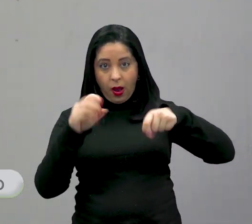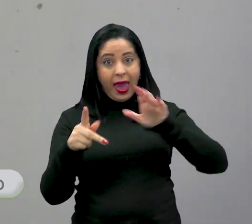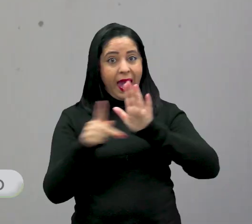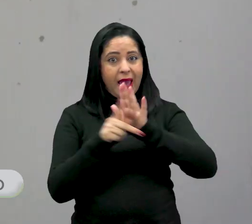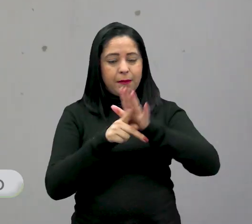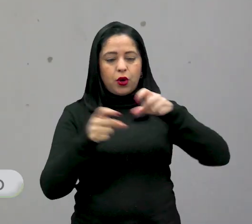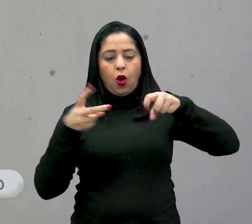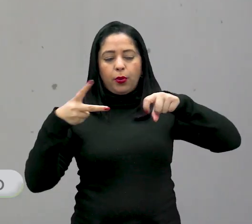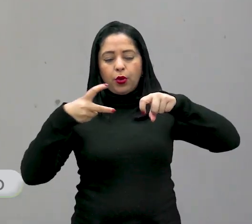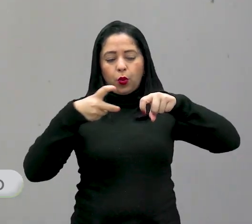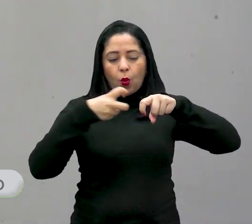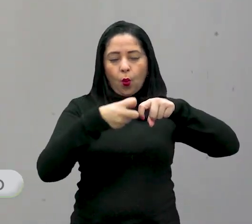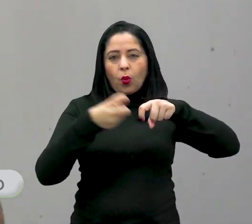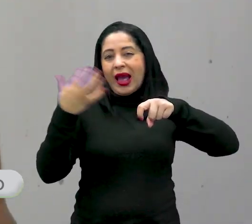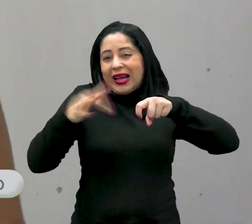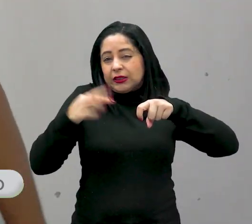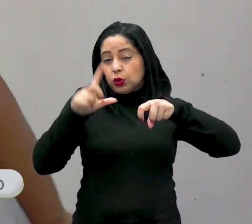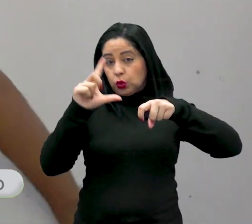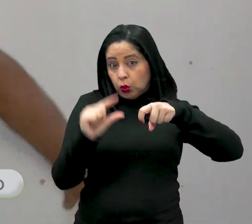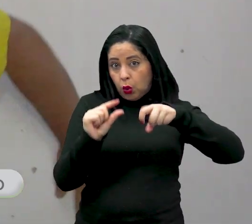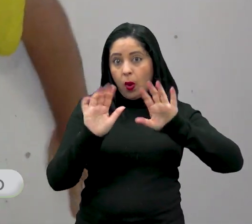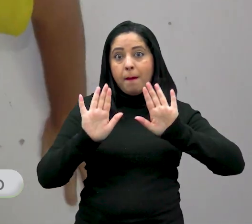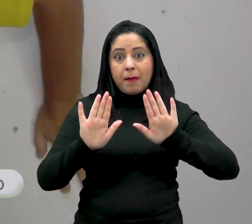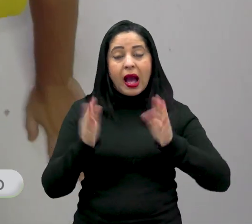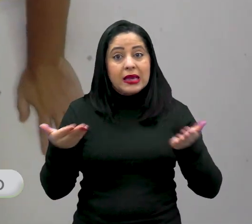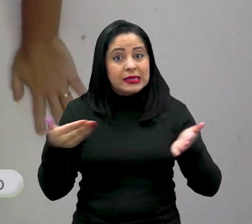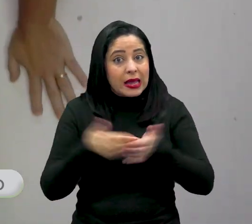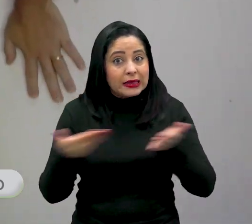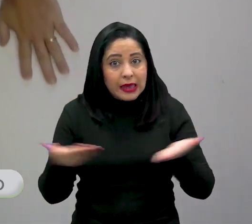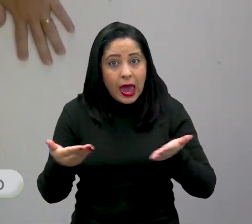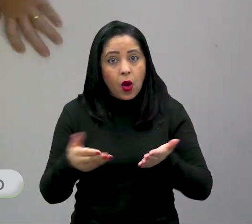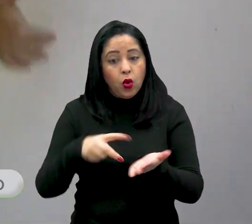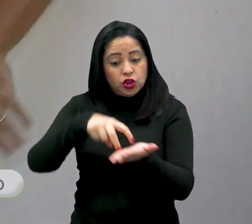hoje com uma rotina de exercícios físicos